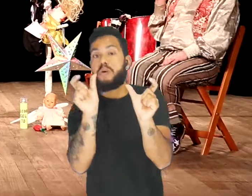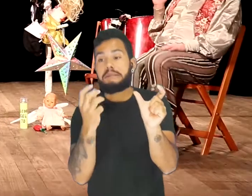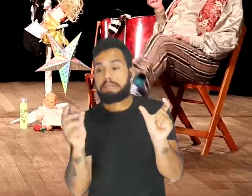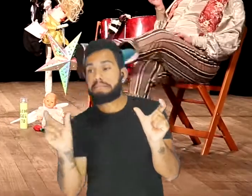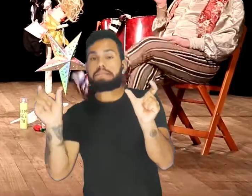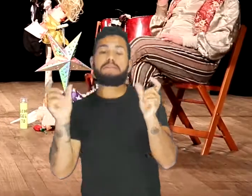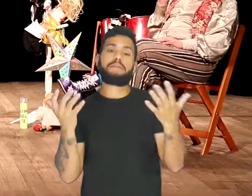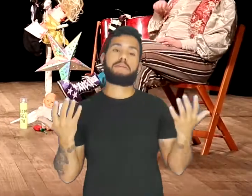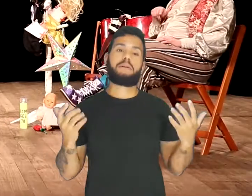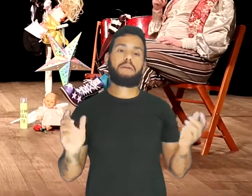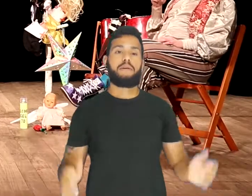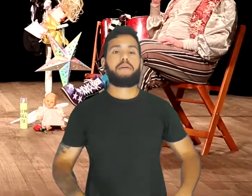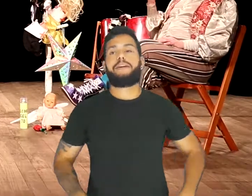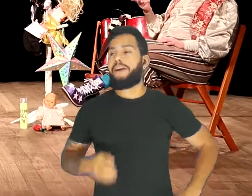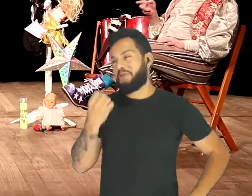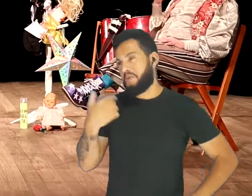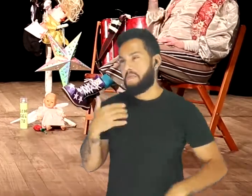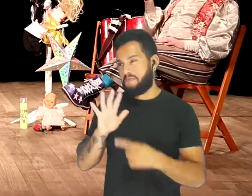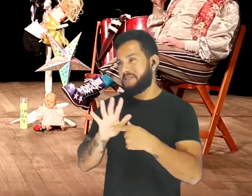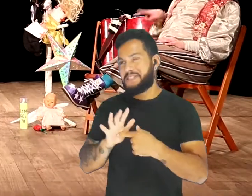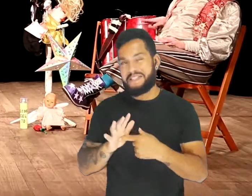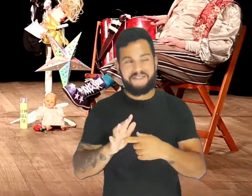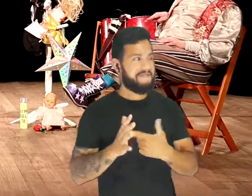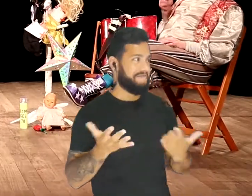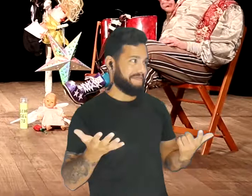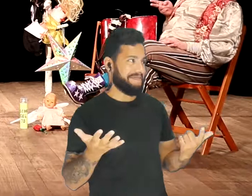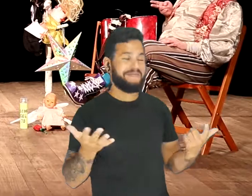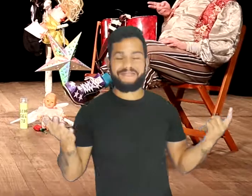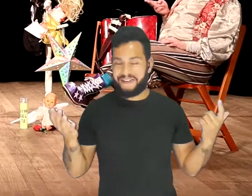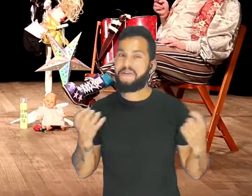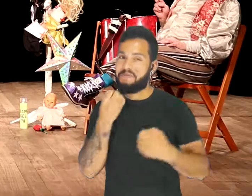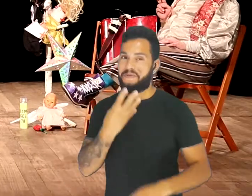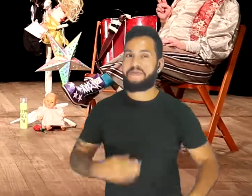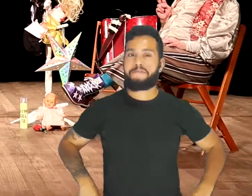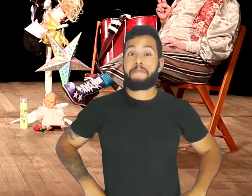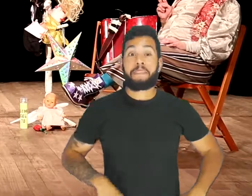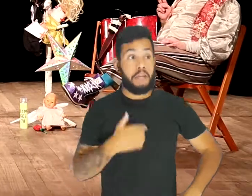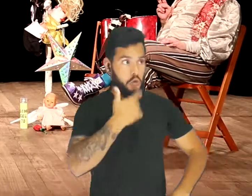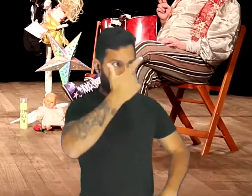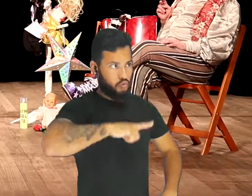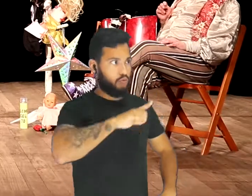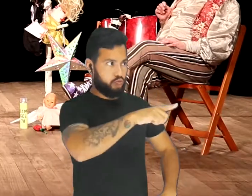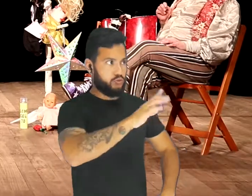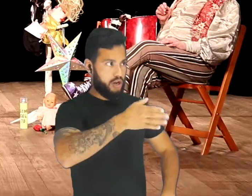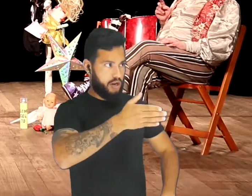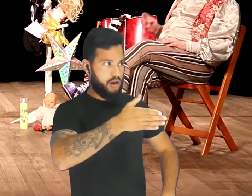gente tem que bem. Ver o que é uma palavra, ou duas palavras, ou três, ou que fica composta. Não, foi em boa, minha amiga. Eu não sei.